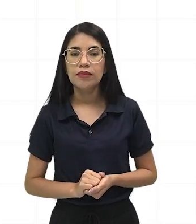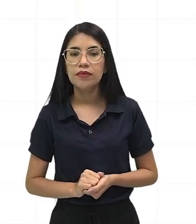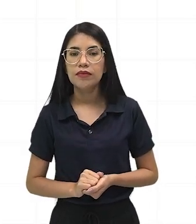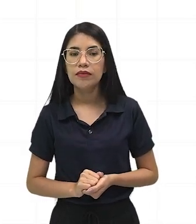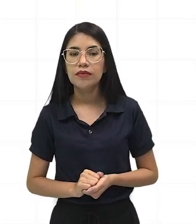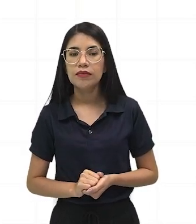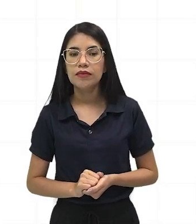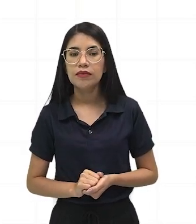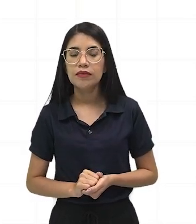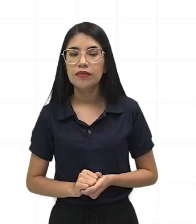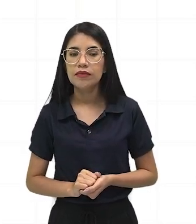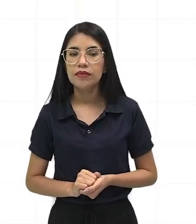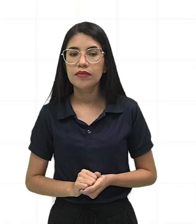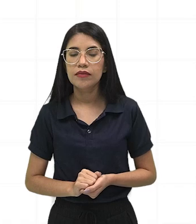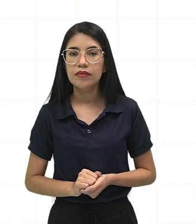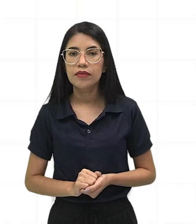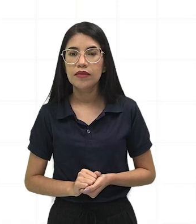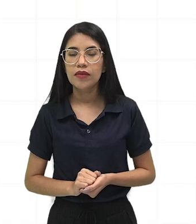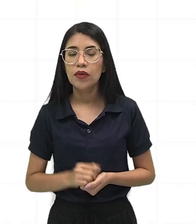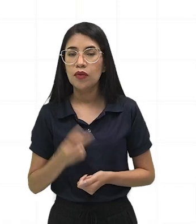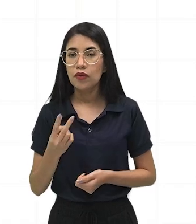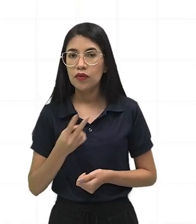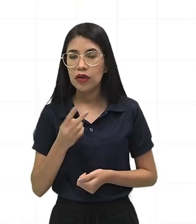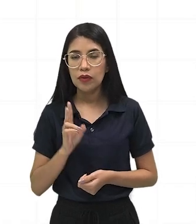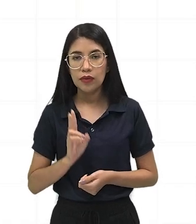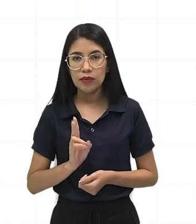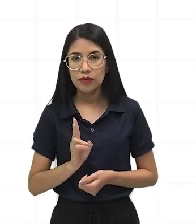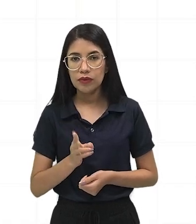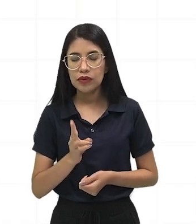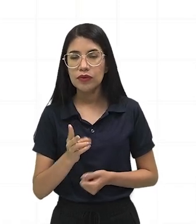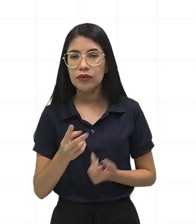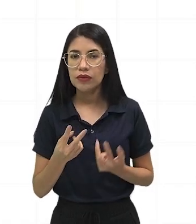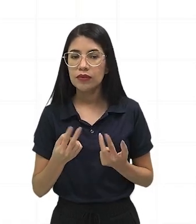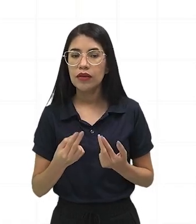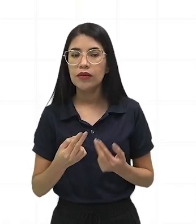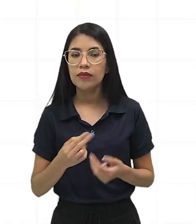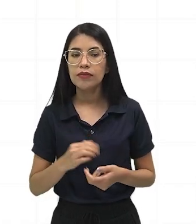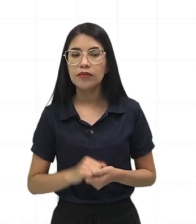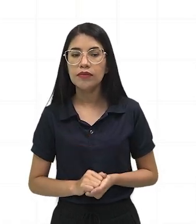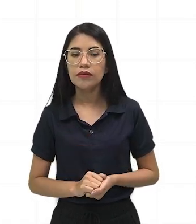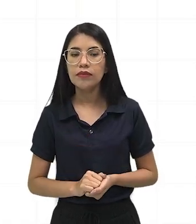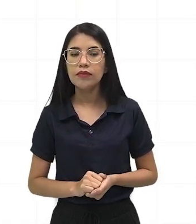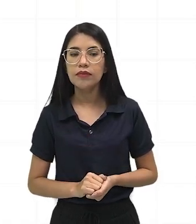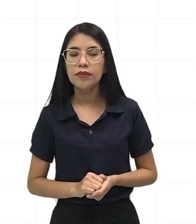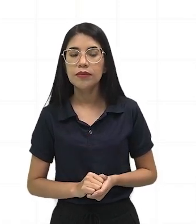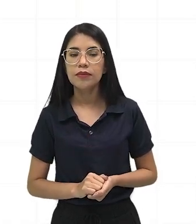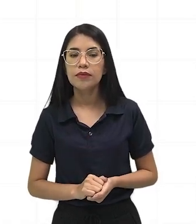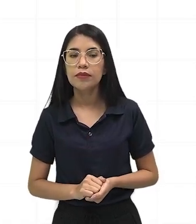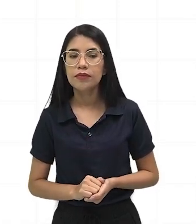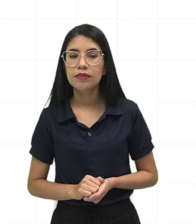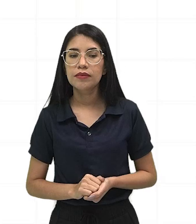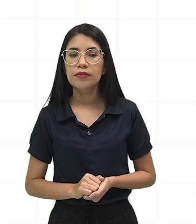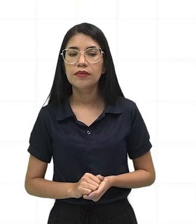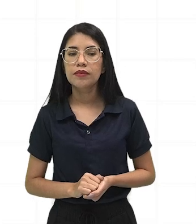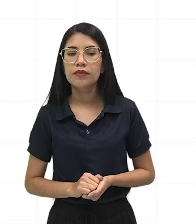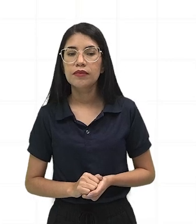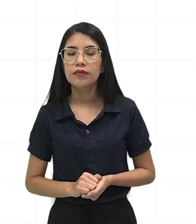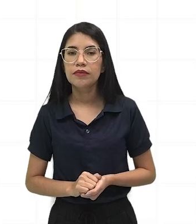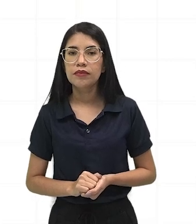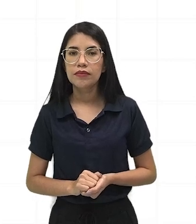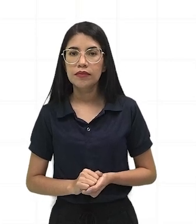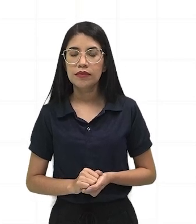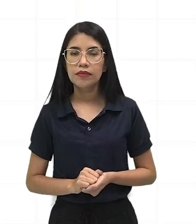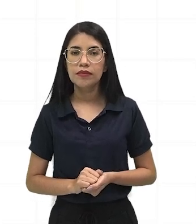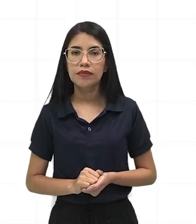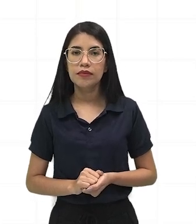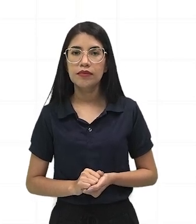fica sempre o mesmo valor. Tá? Ó, a nossa constante K aqui. Constante